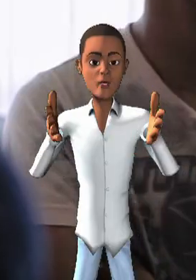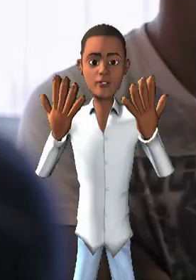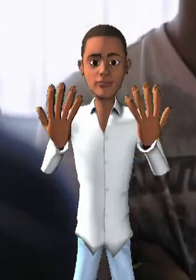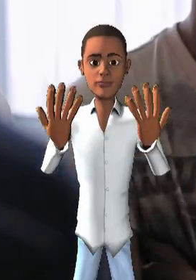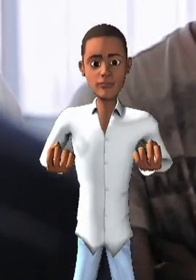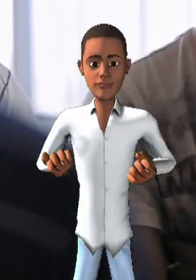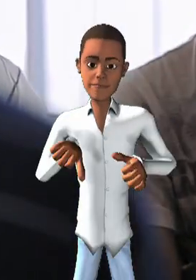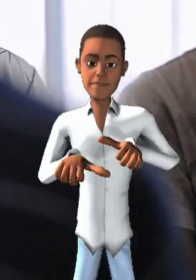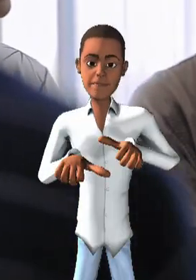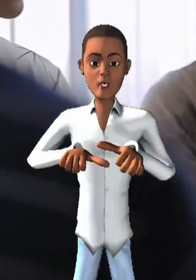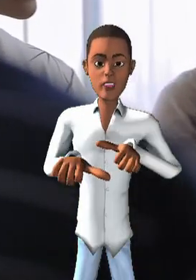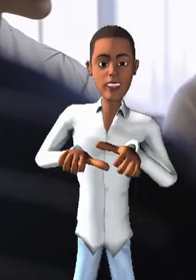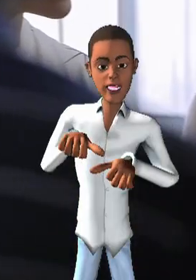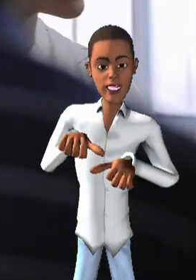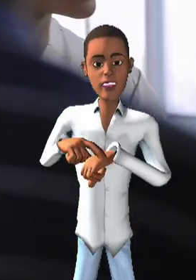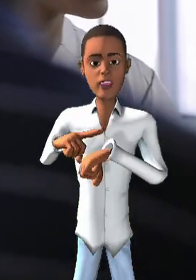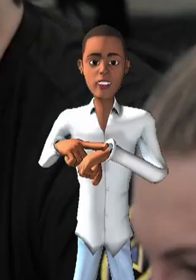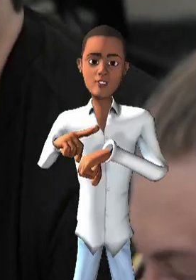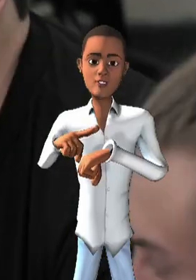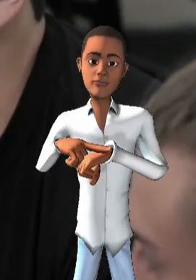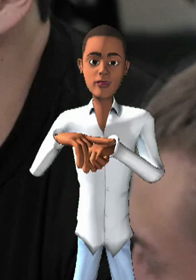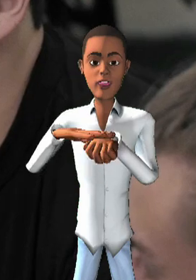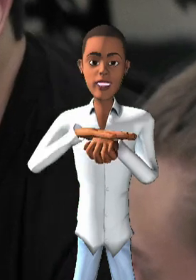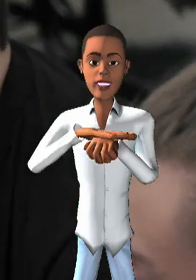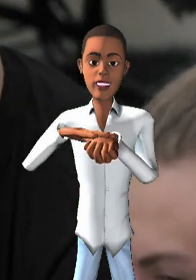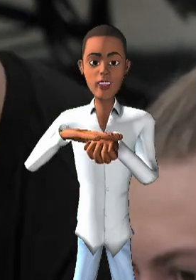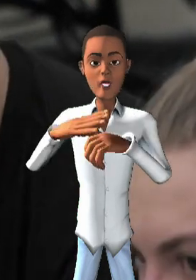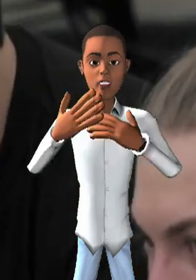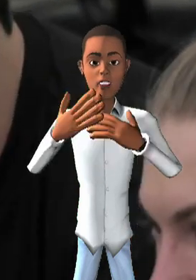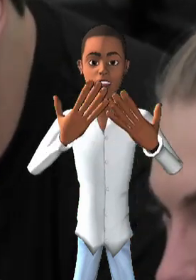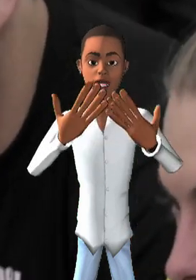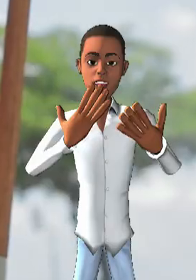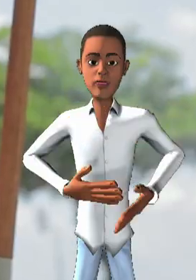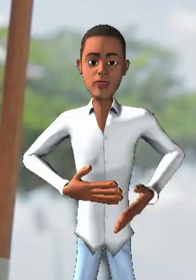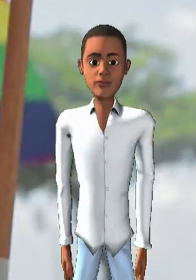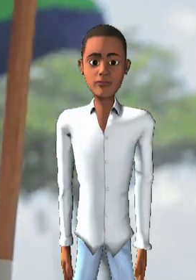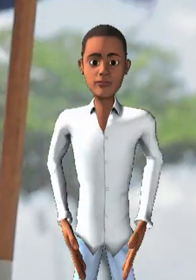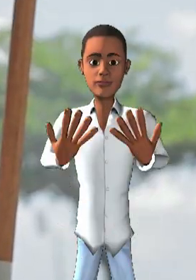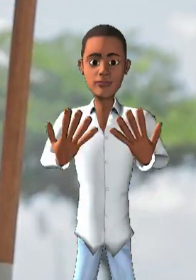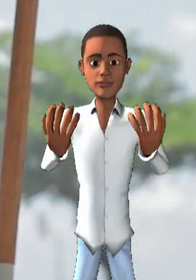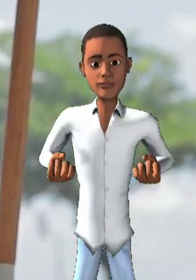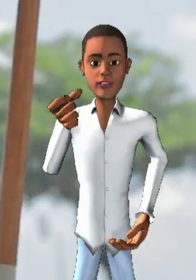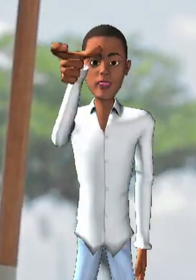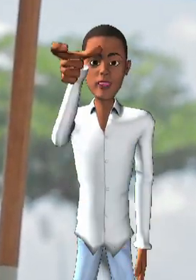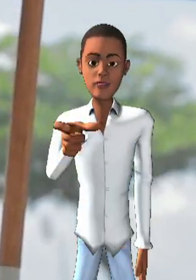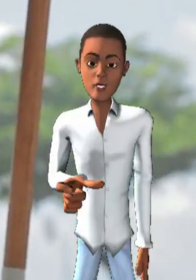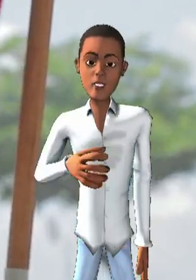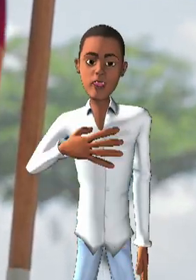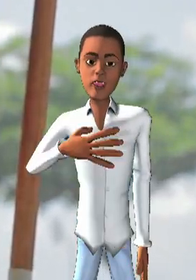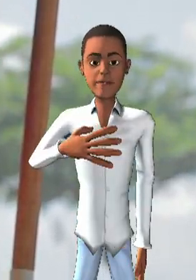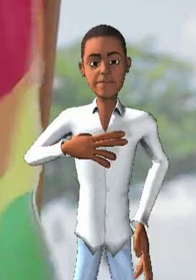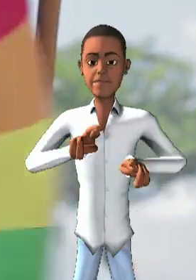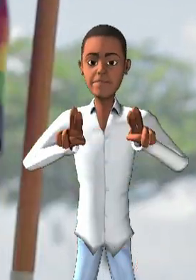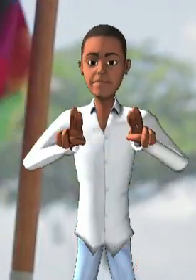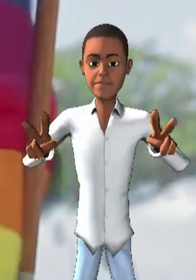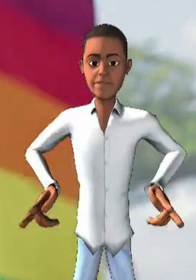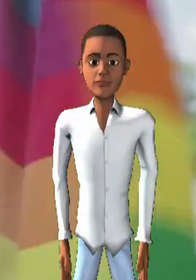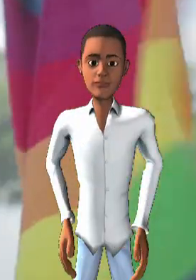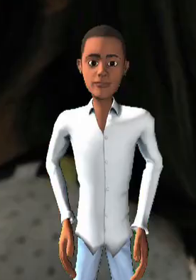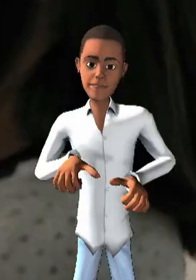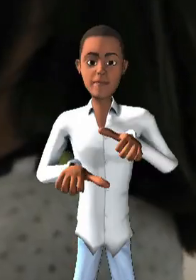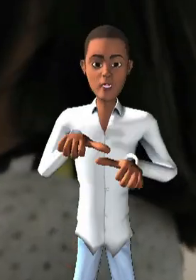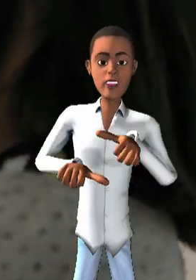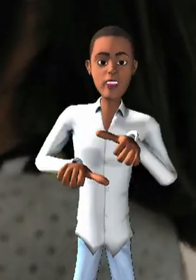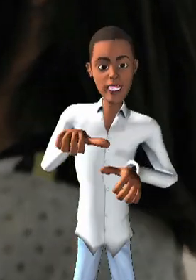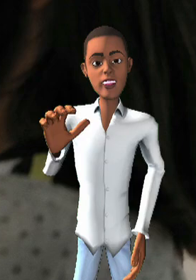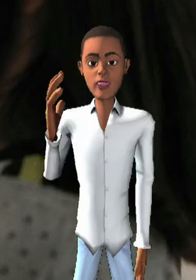para conversas e transformações, de quebrar o silêncio e dialogar, em especial com quem pensa diferente de nós. E